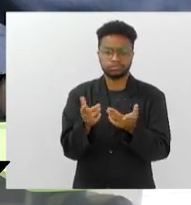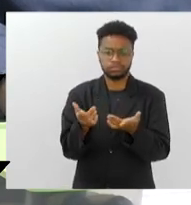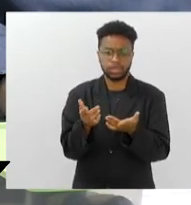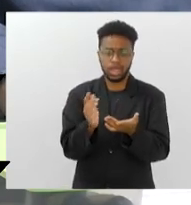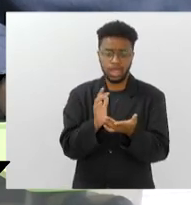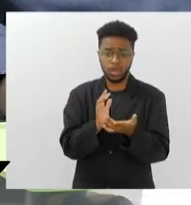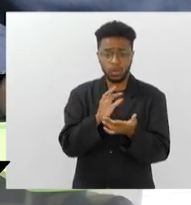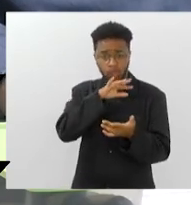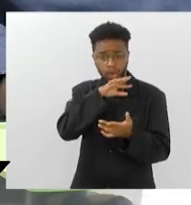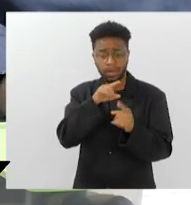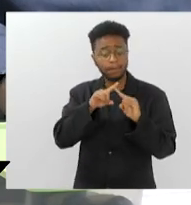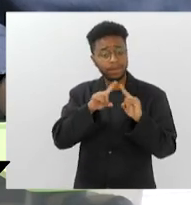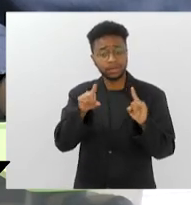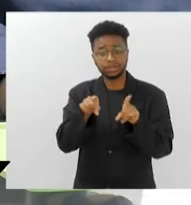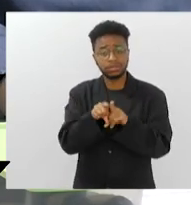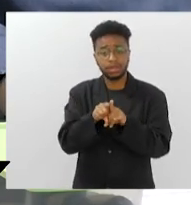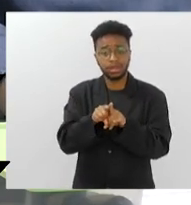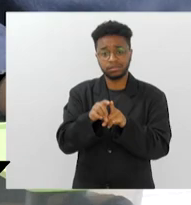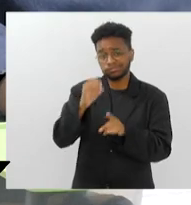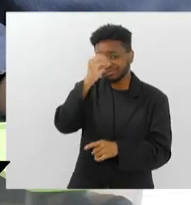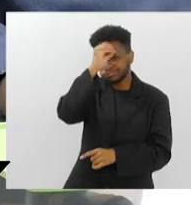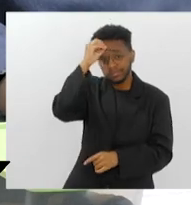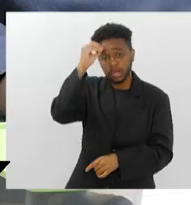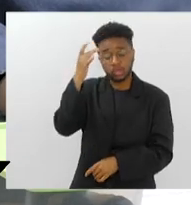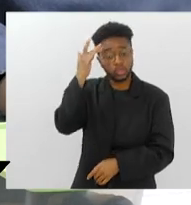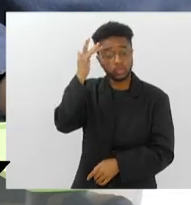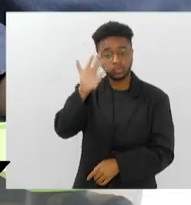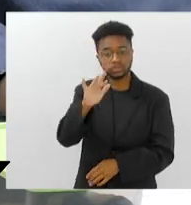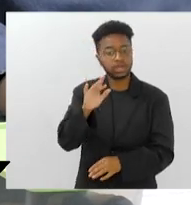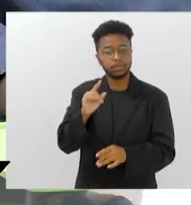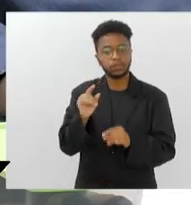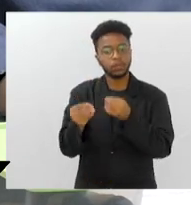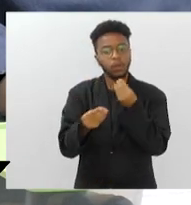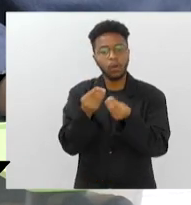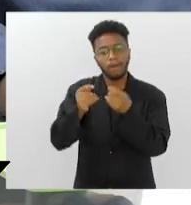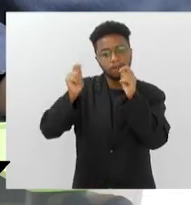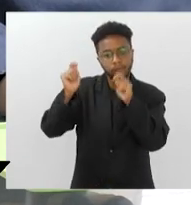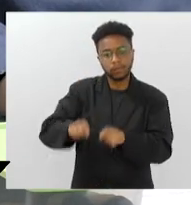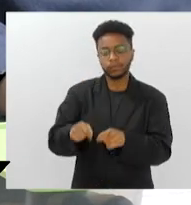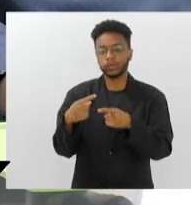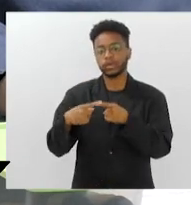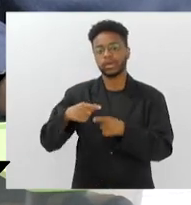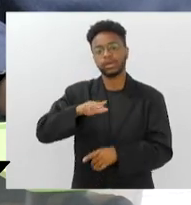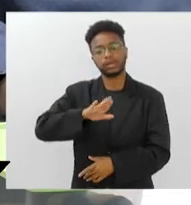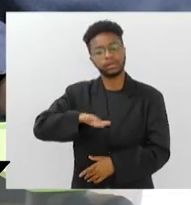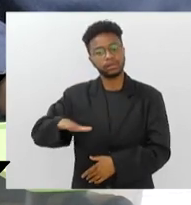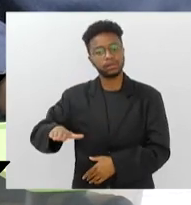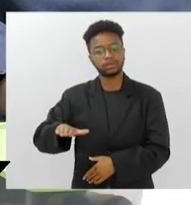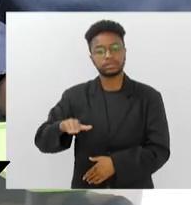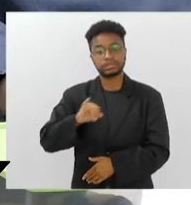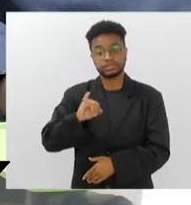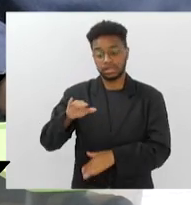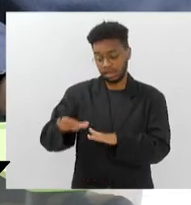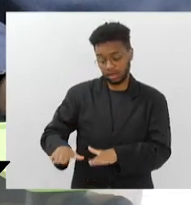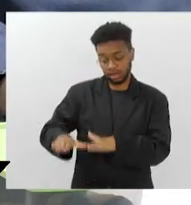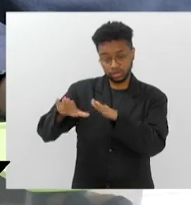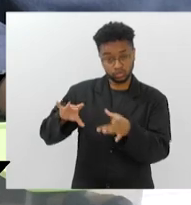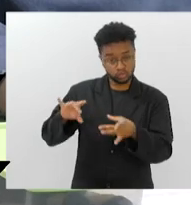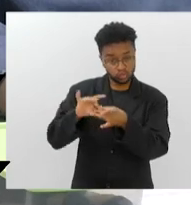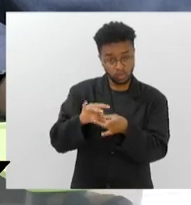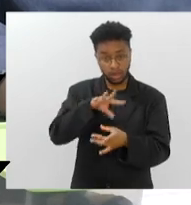são as ignorantes não sabem o potencial as crianças que crescem com proximidade